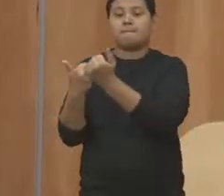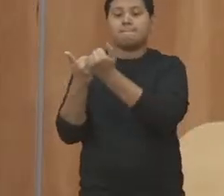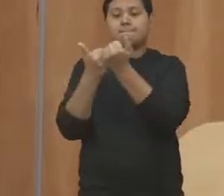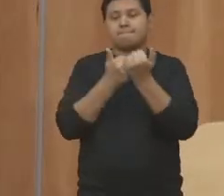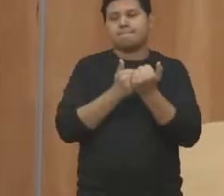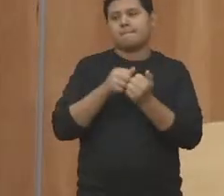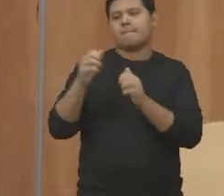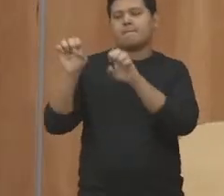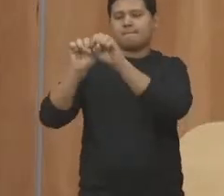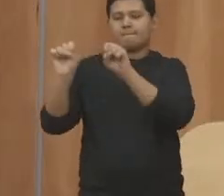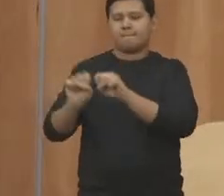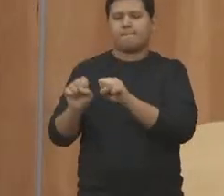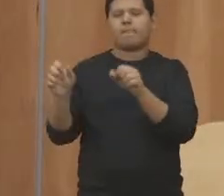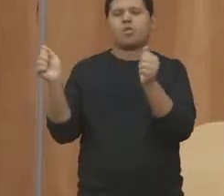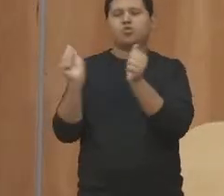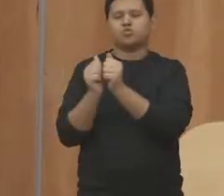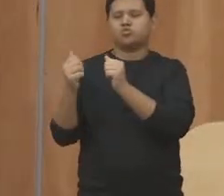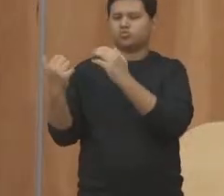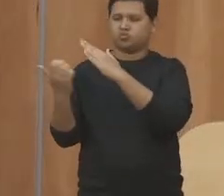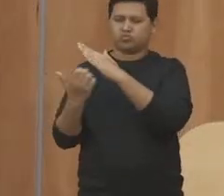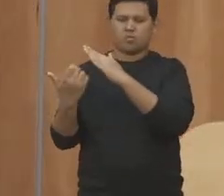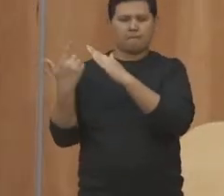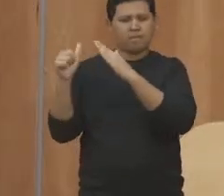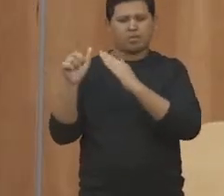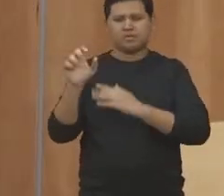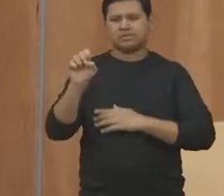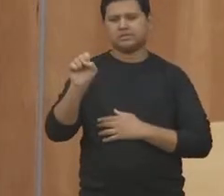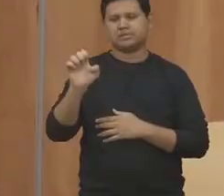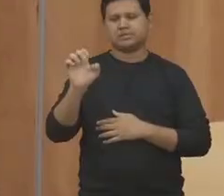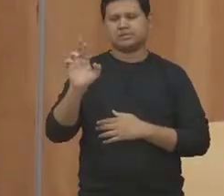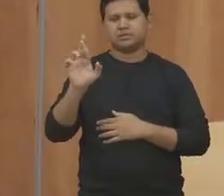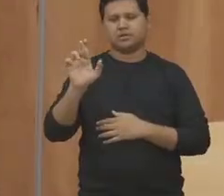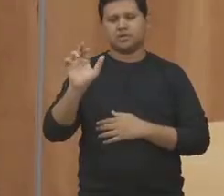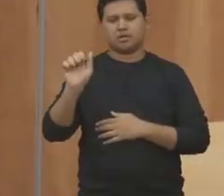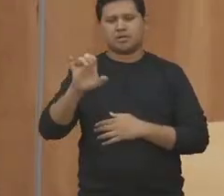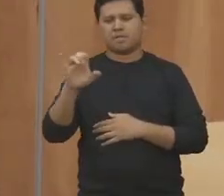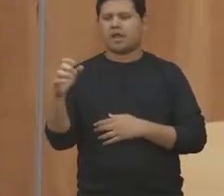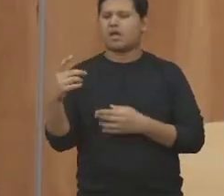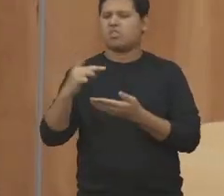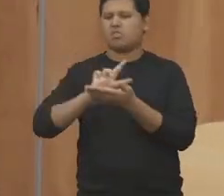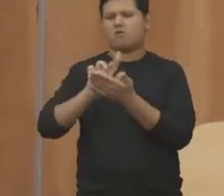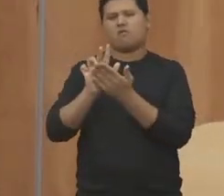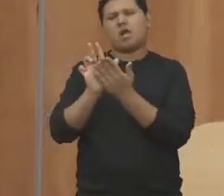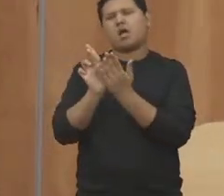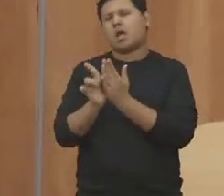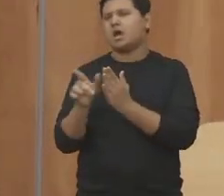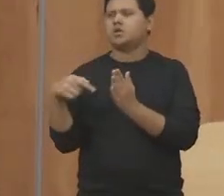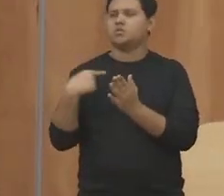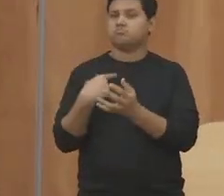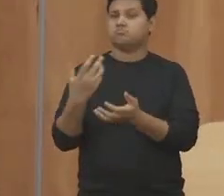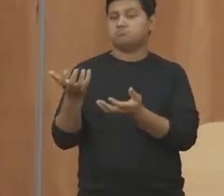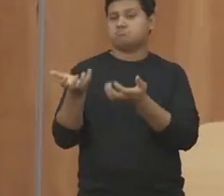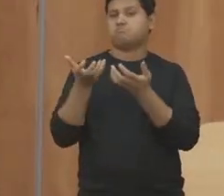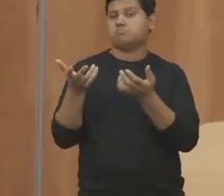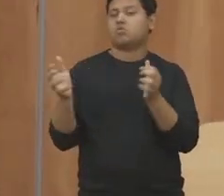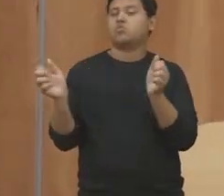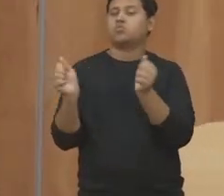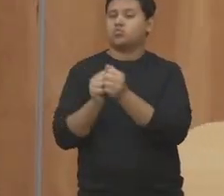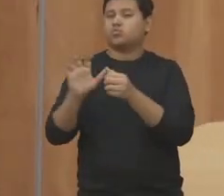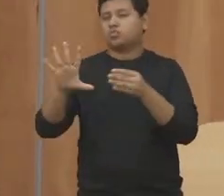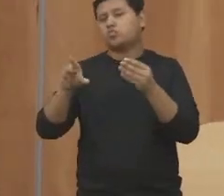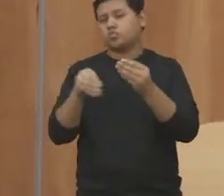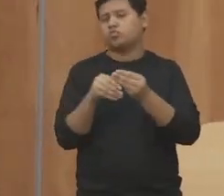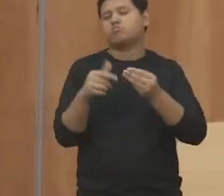S, com o SEBRAE. Então, a gente acredita que muitas ações, embora estejam no escopo da secretaria e sejam